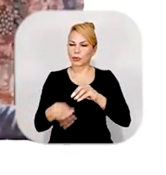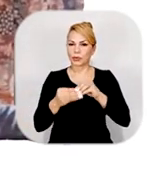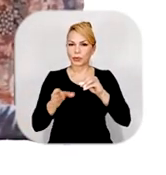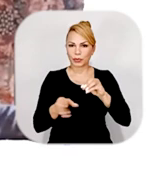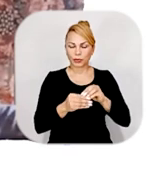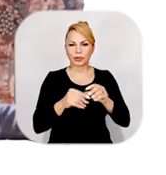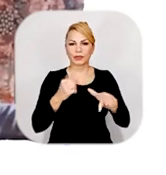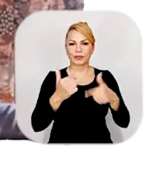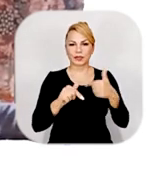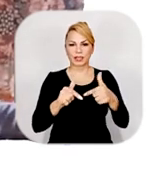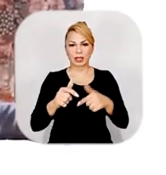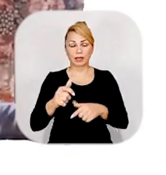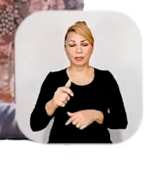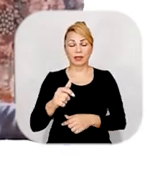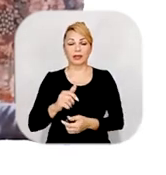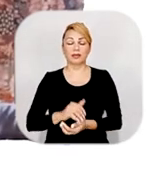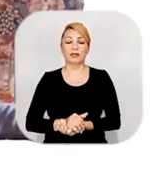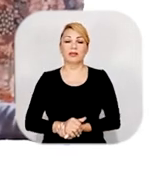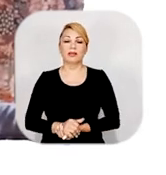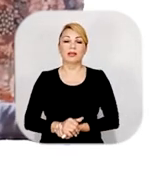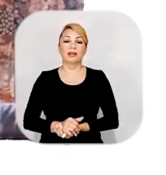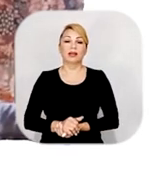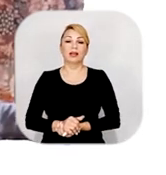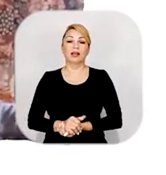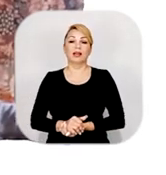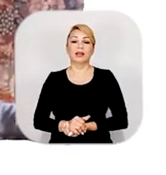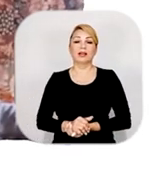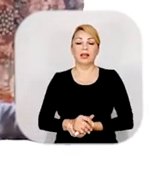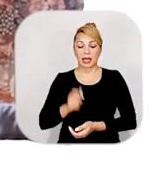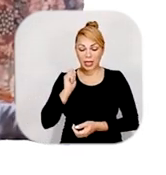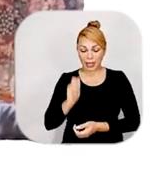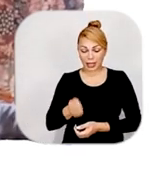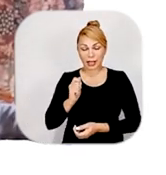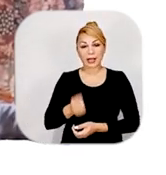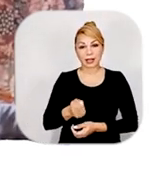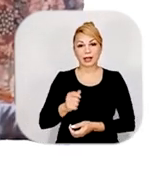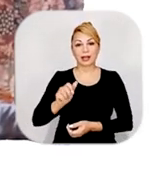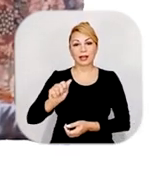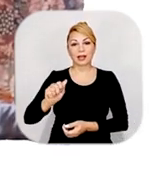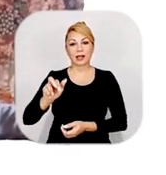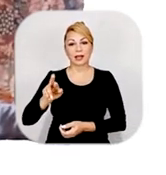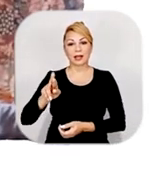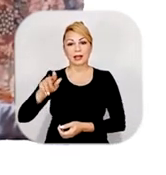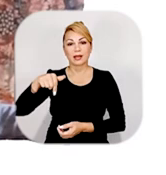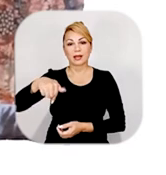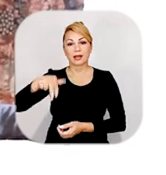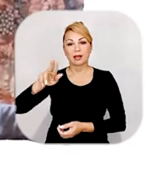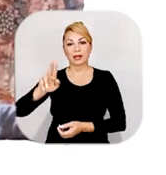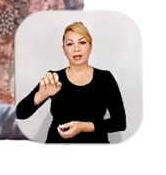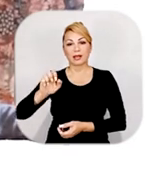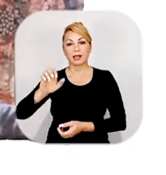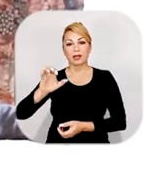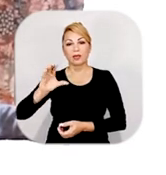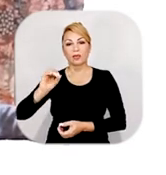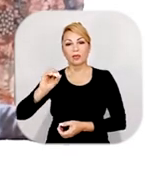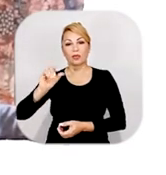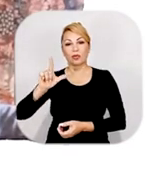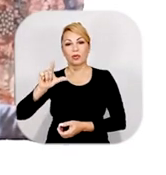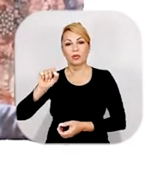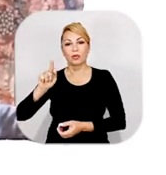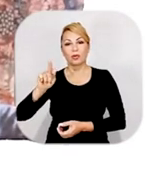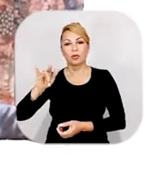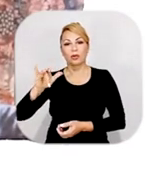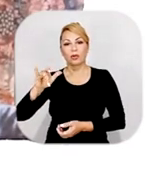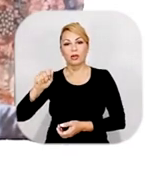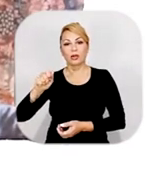arqueologia, porque tem um filme que está em construção, tem um livro que está nascendo, e tem um filme que já existe, mas